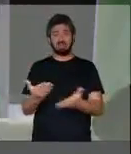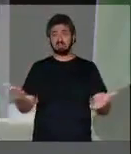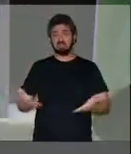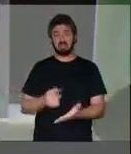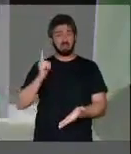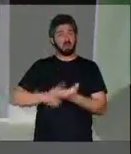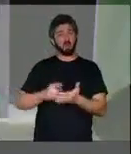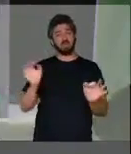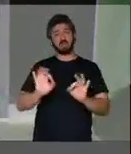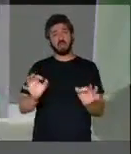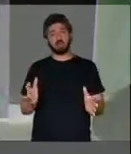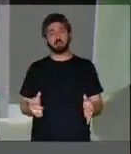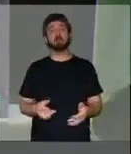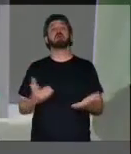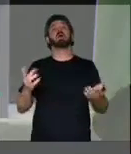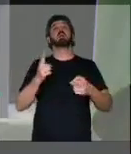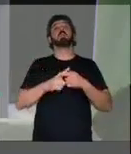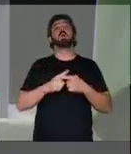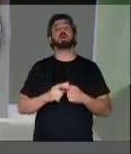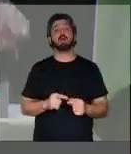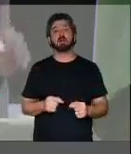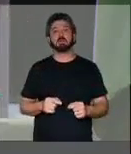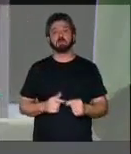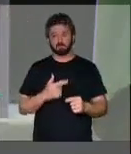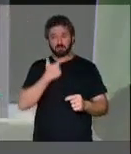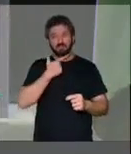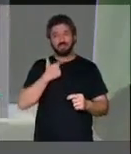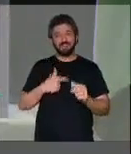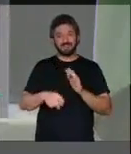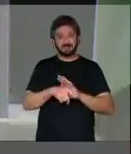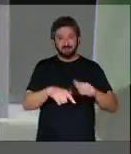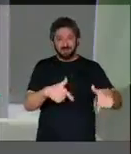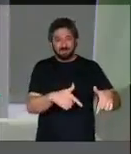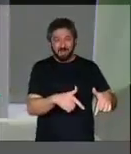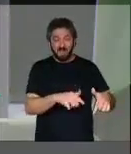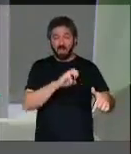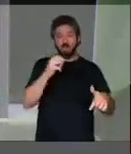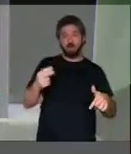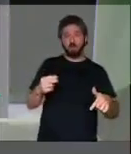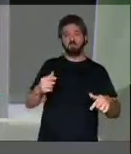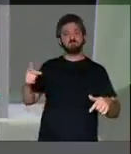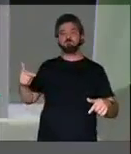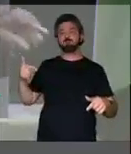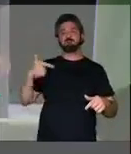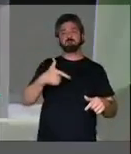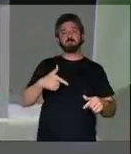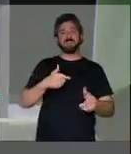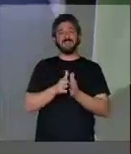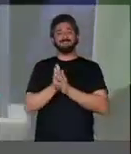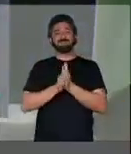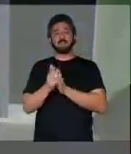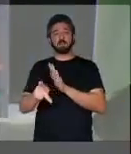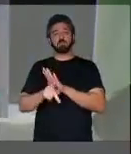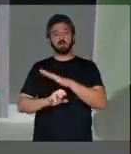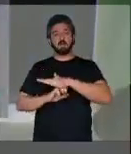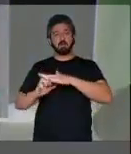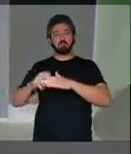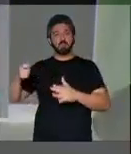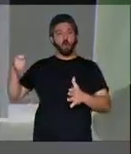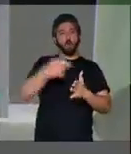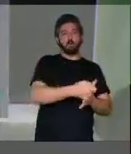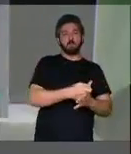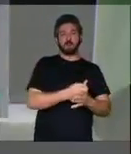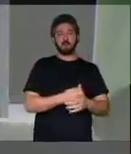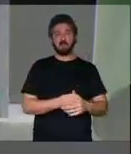não consolidaram um acordo. E qual a razão? É uma vontade própria dos trabalhadores ou uma atitude dos empresários que querem